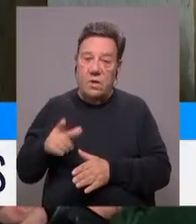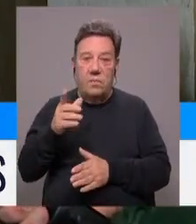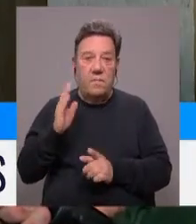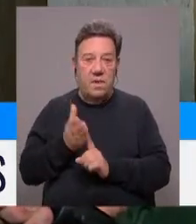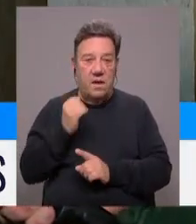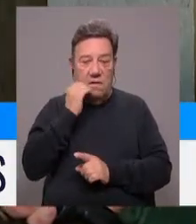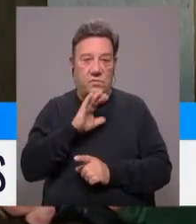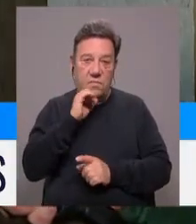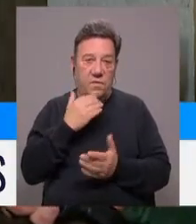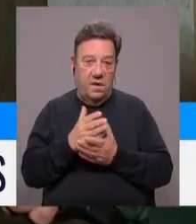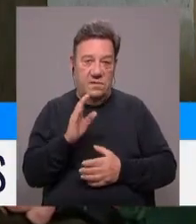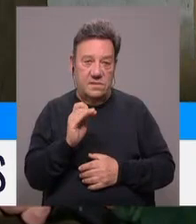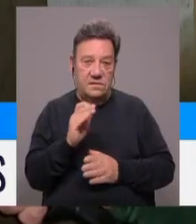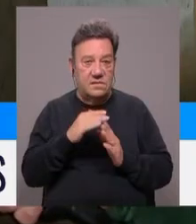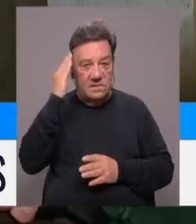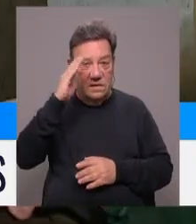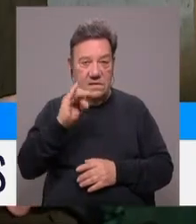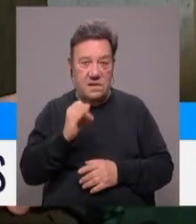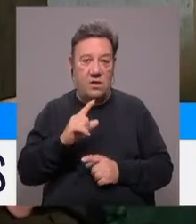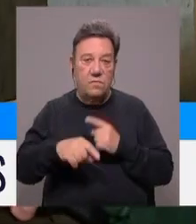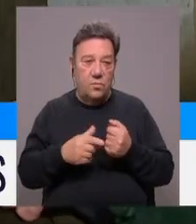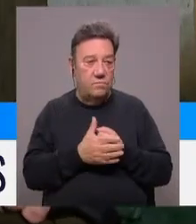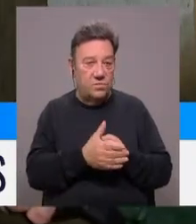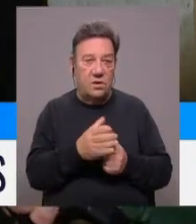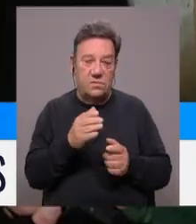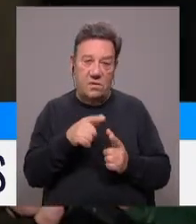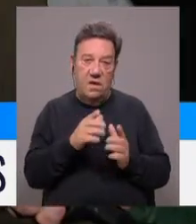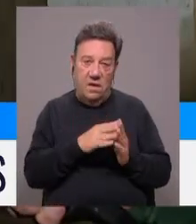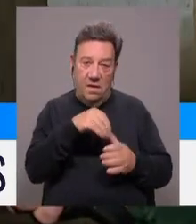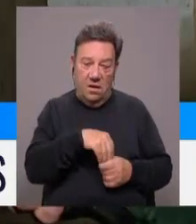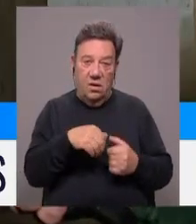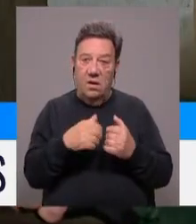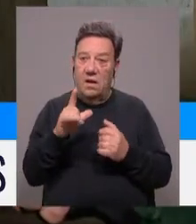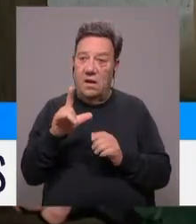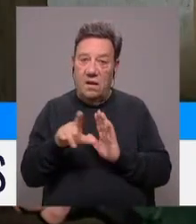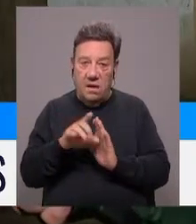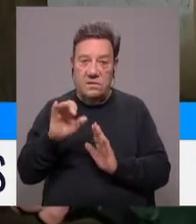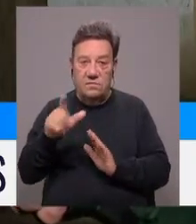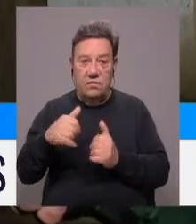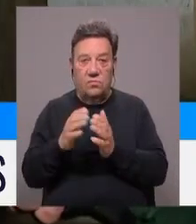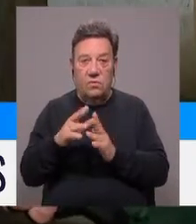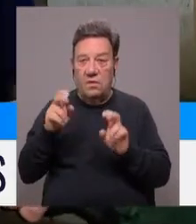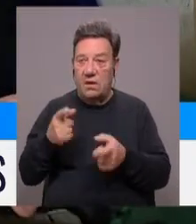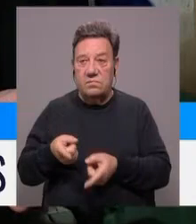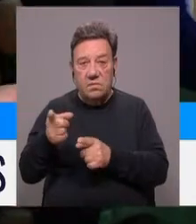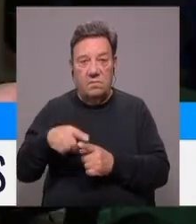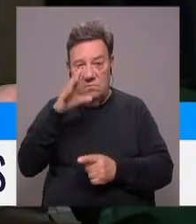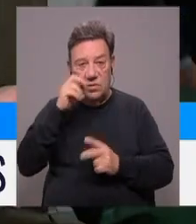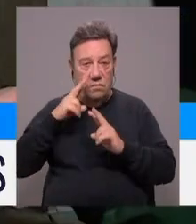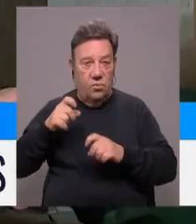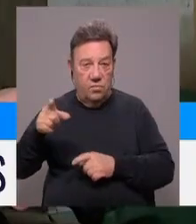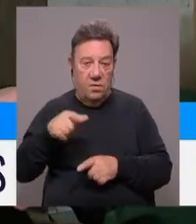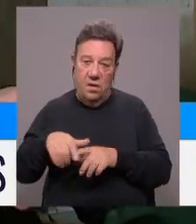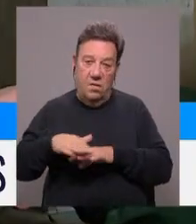pode ser dada pela Santa Sé depois de um processo canónico. Na lei civil, todos os casos são do conhecimento do Ministério Público. E o Ministério Público